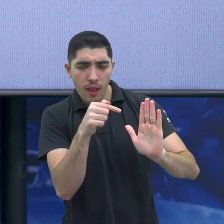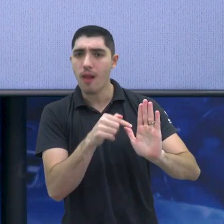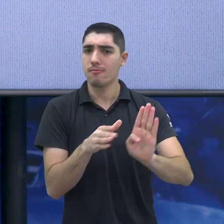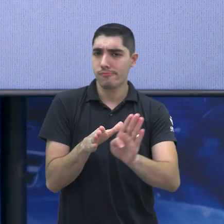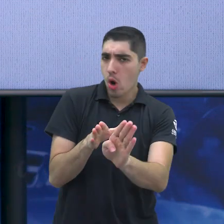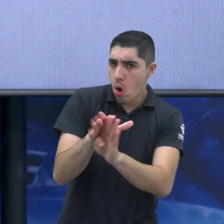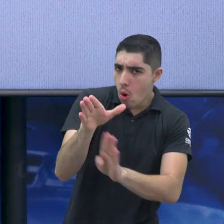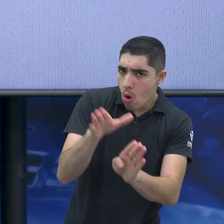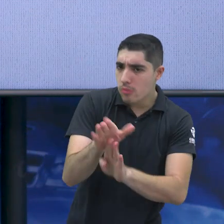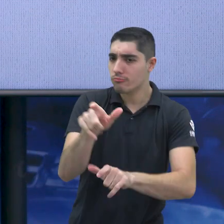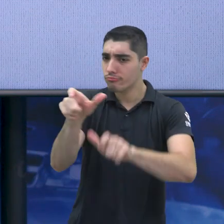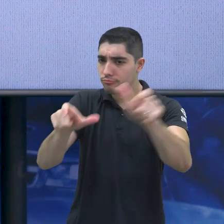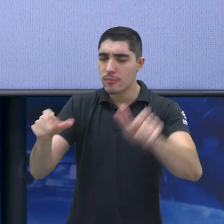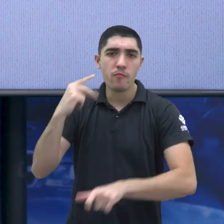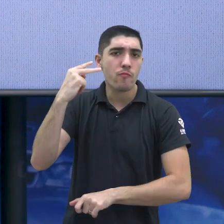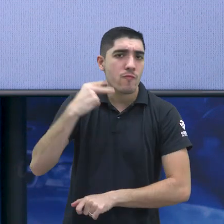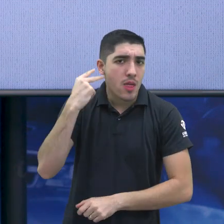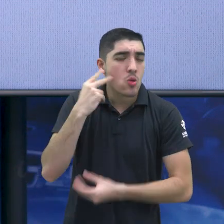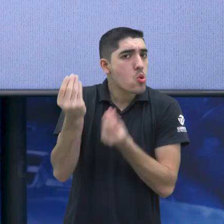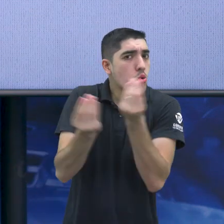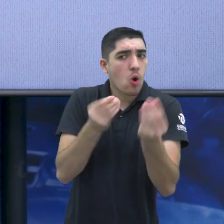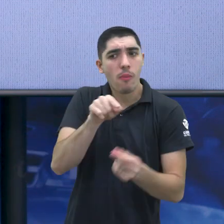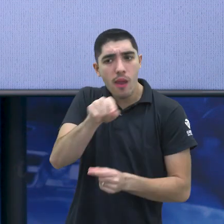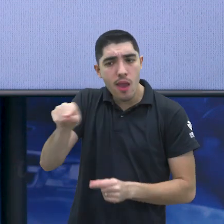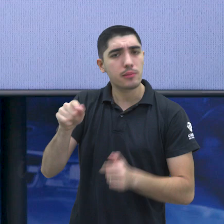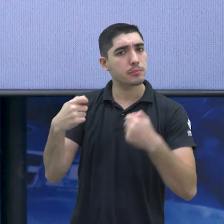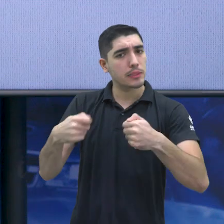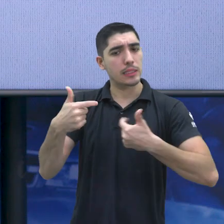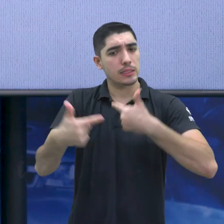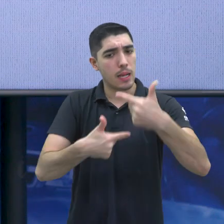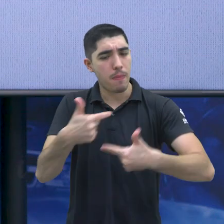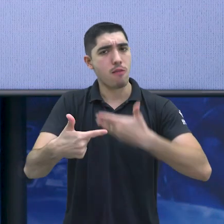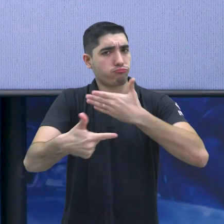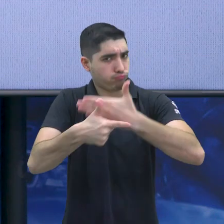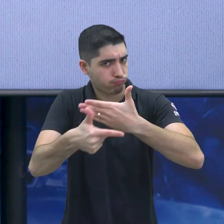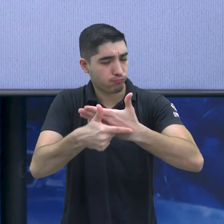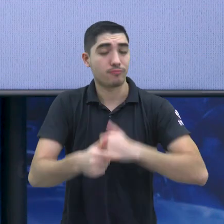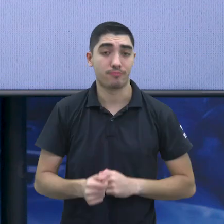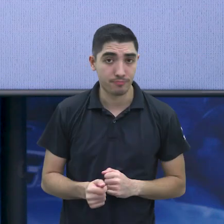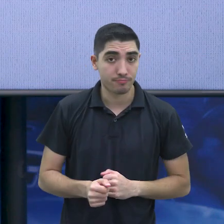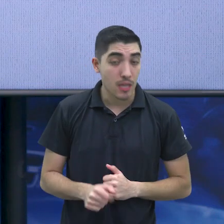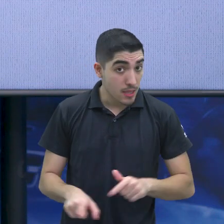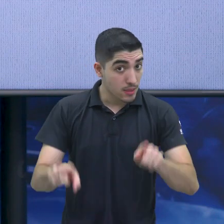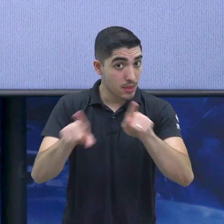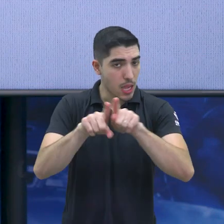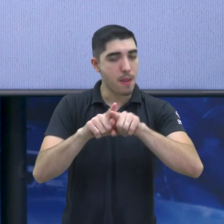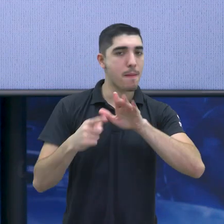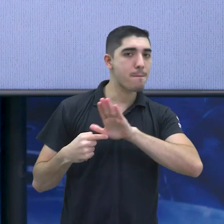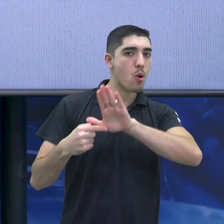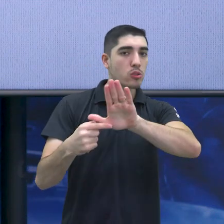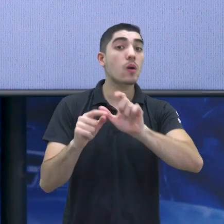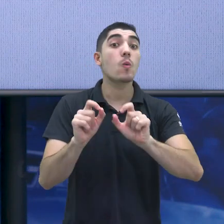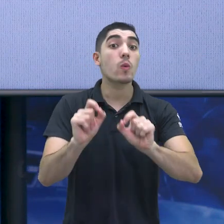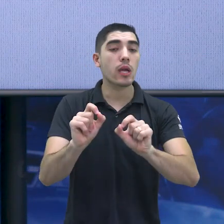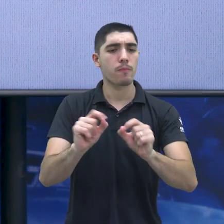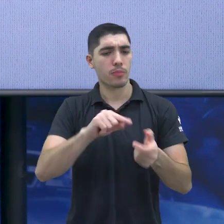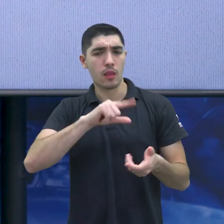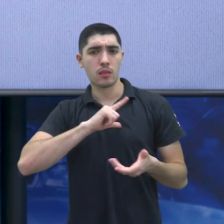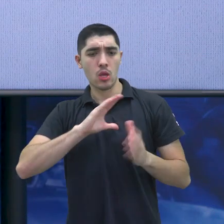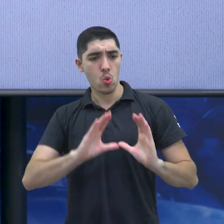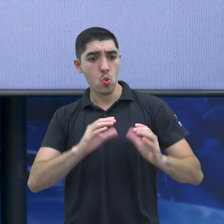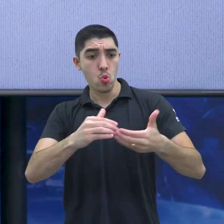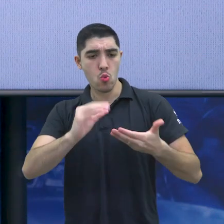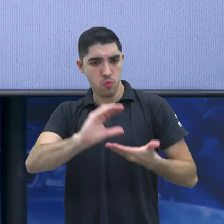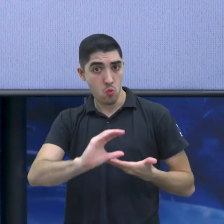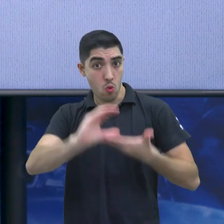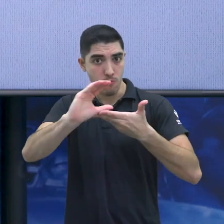conjunto de regras que ditam as obrigações e como deve ser o trabalho dos vereadores. Vamos saber também como é a atuação da